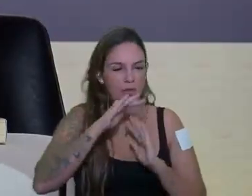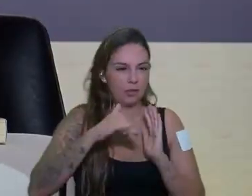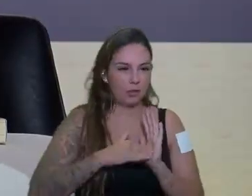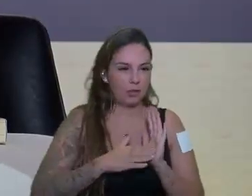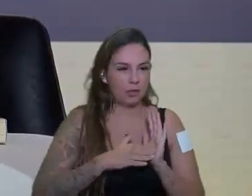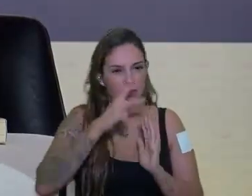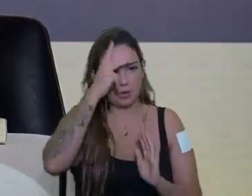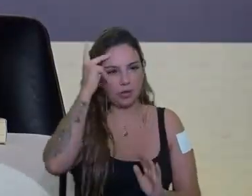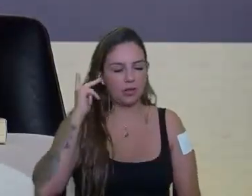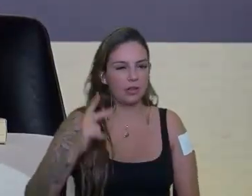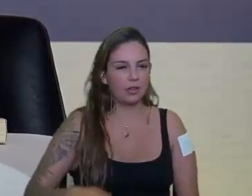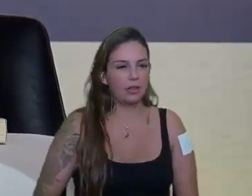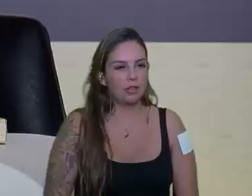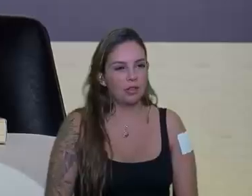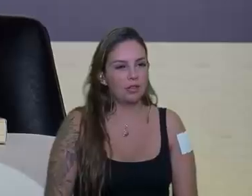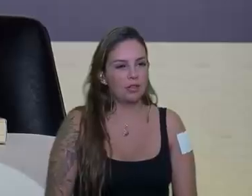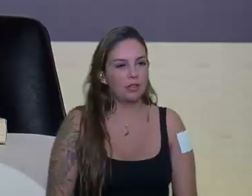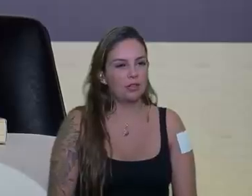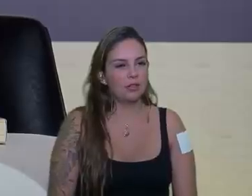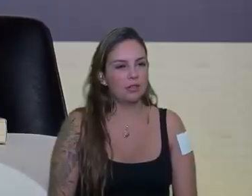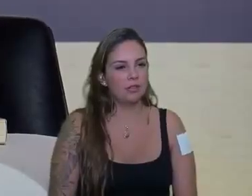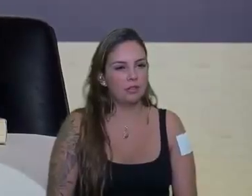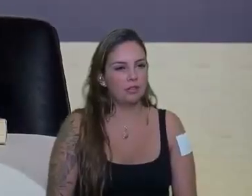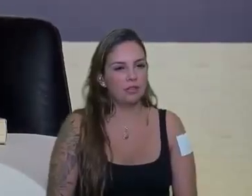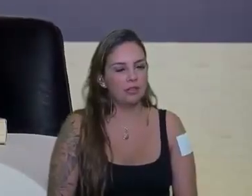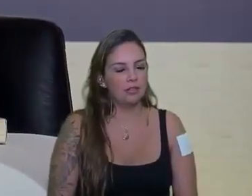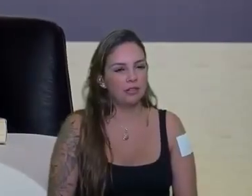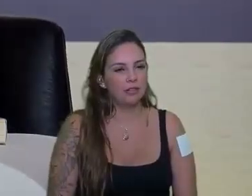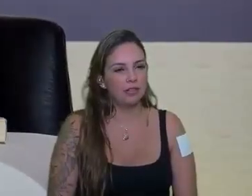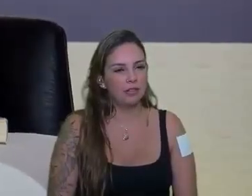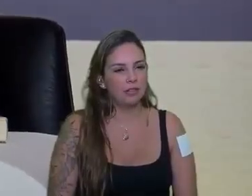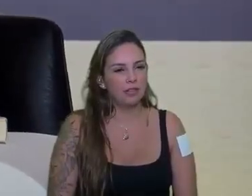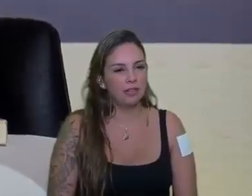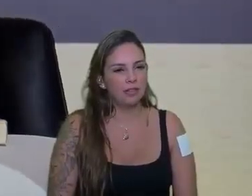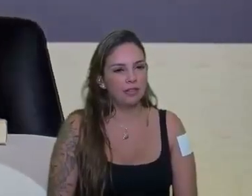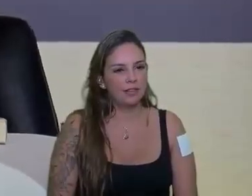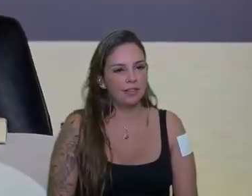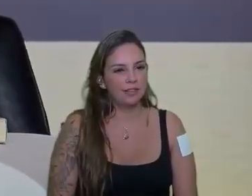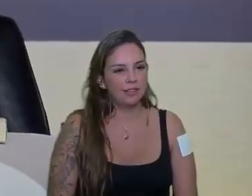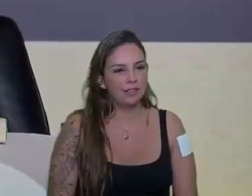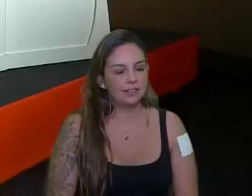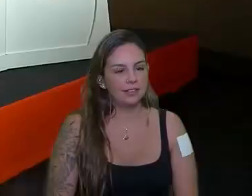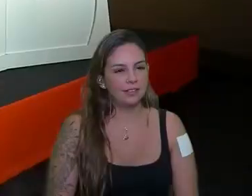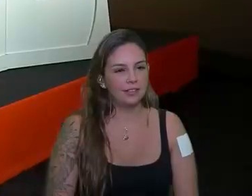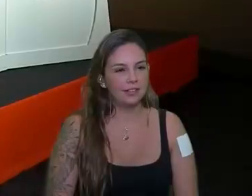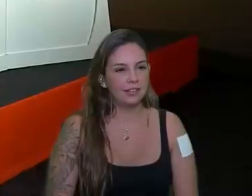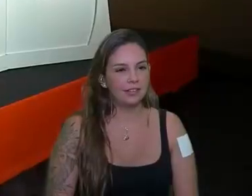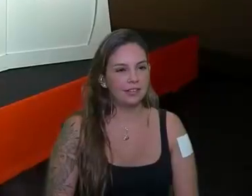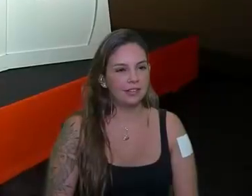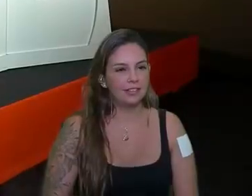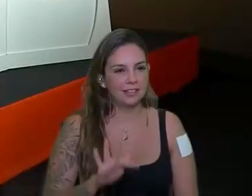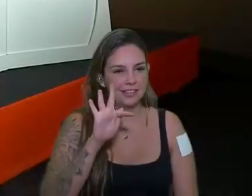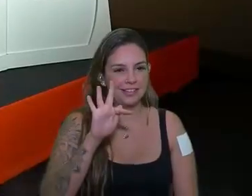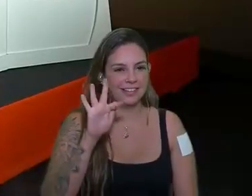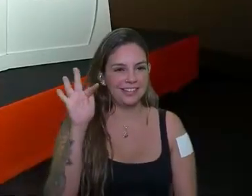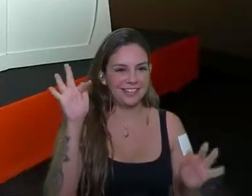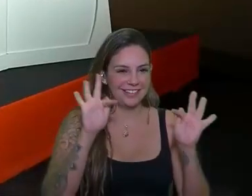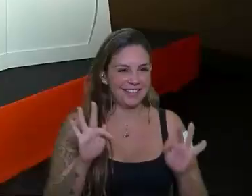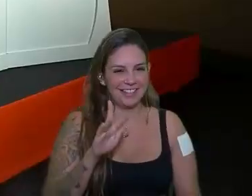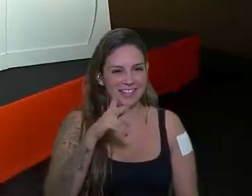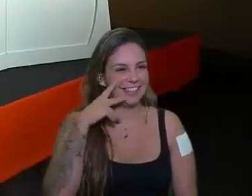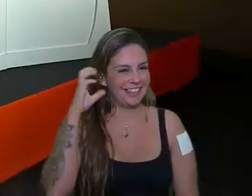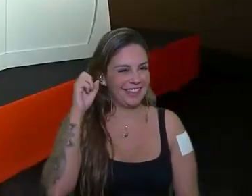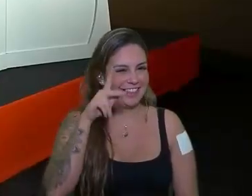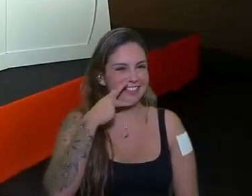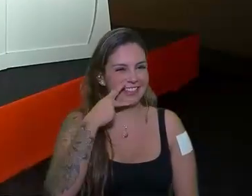mundo, inerentemente. Eu acho que não há a menor discussão nisso. Eu acho que o Fernando Pessoa ia ficar felicíssimo